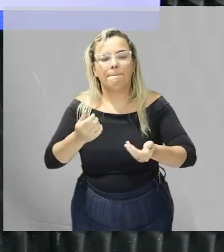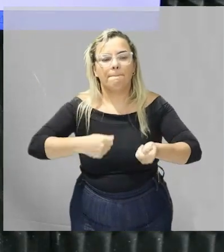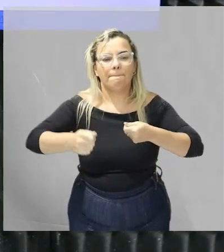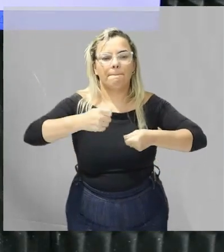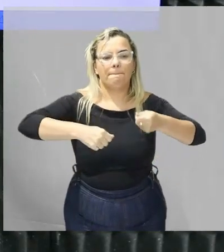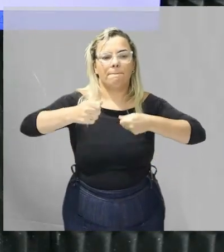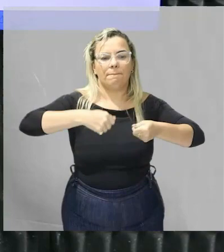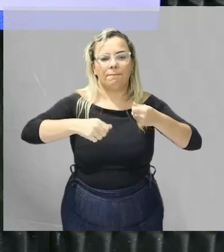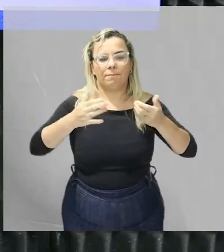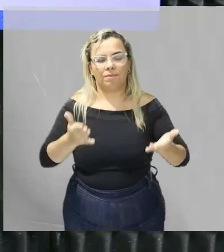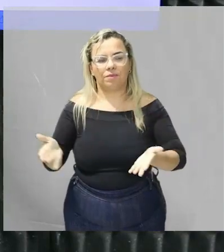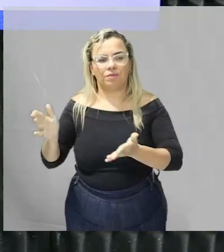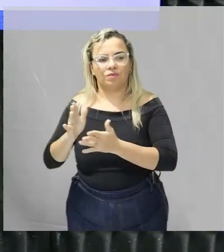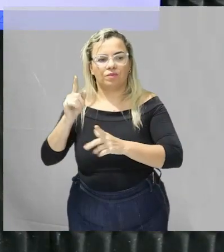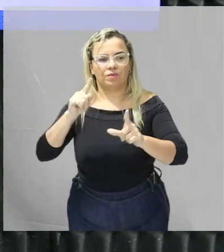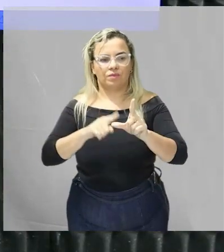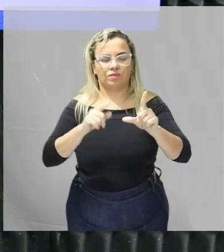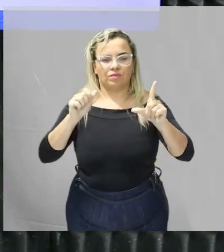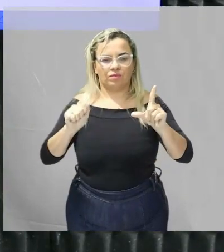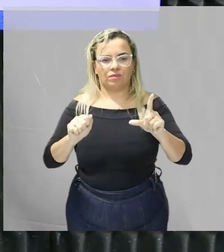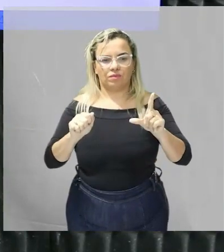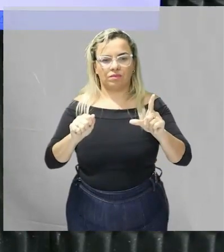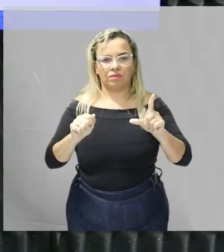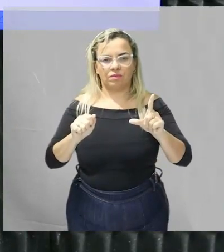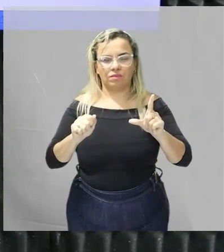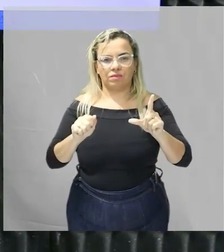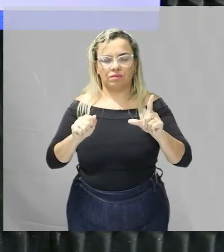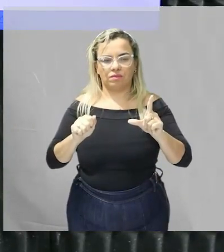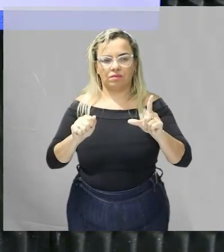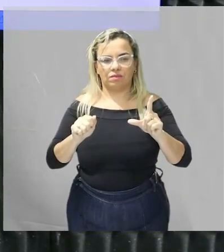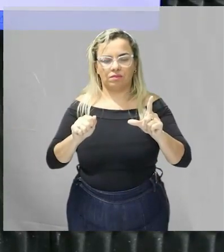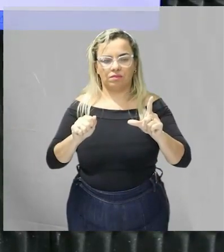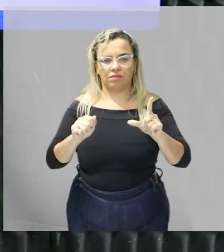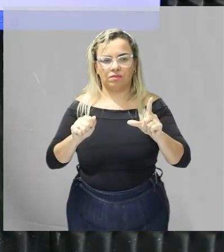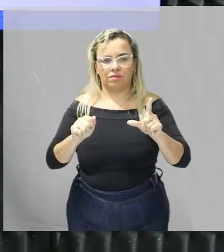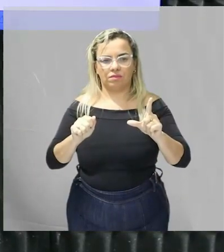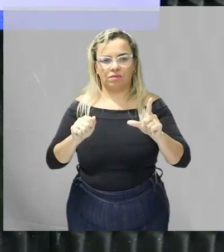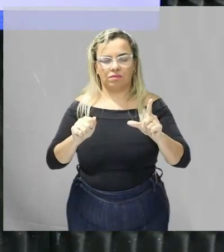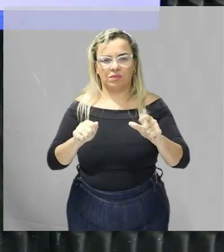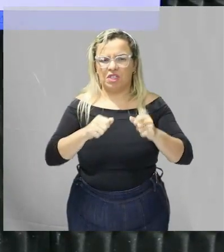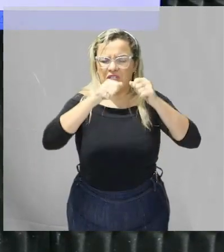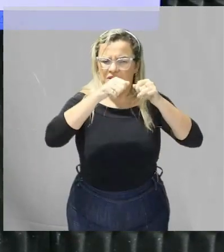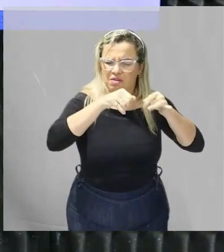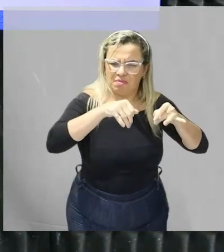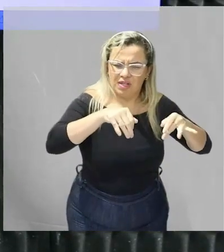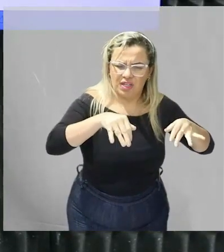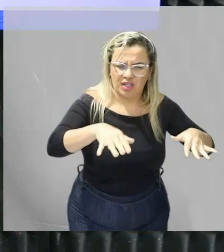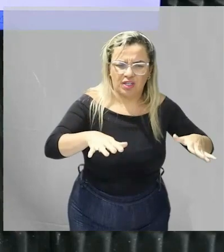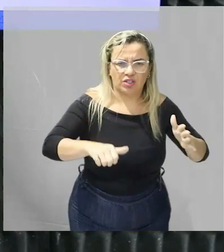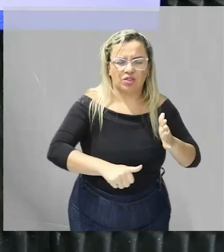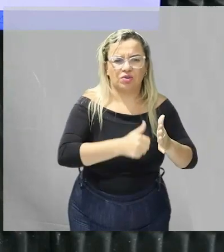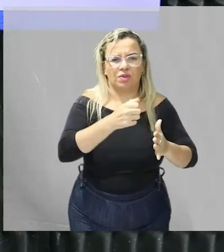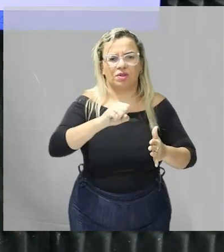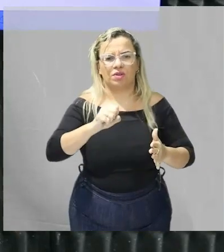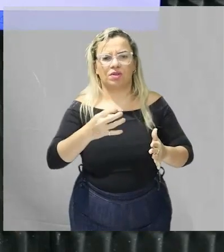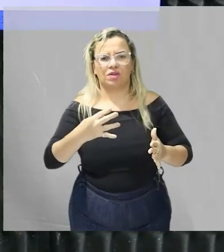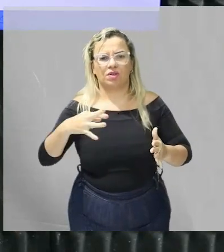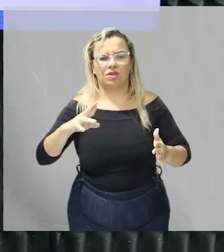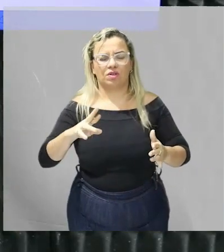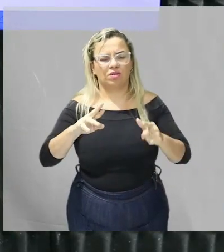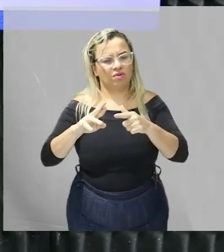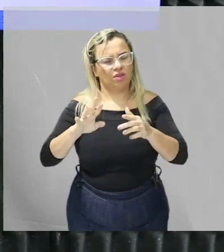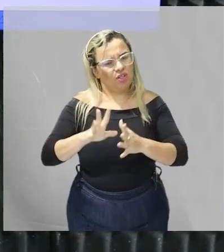texto exposto é, expansão do setor extrativista, ou seja, do primeiro setor, o Brasil precisa expandir mais? Não, o Brasil já é forte ali. Na verdade, o Brasil